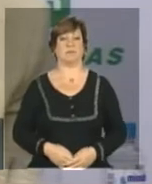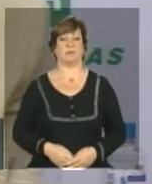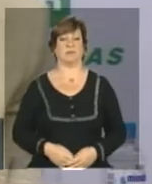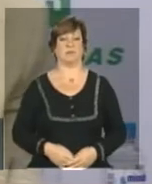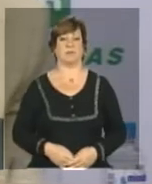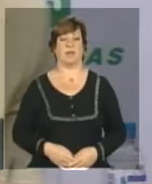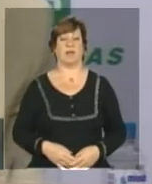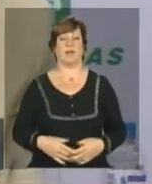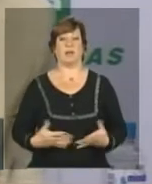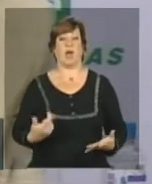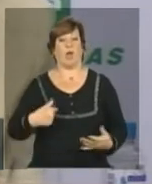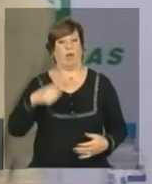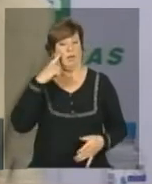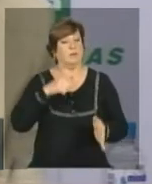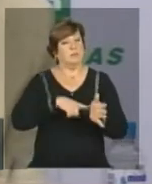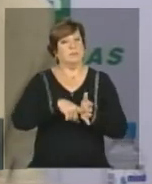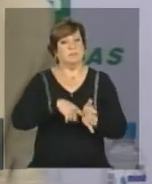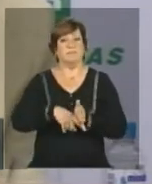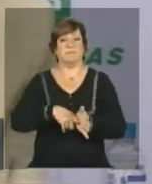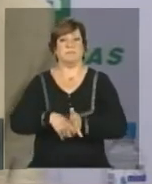e que nós estamos avaliando